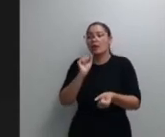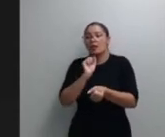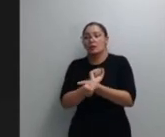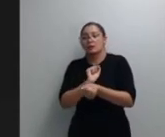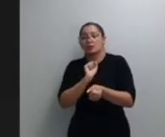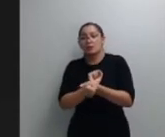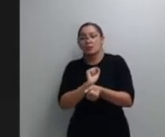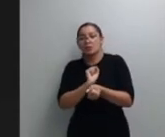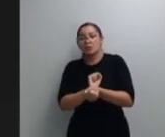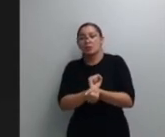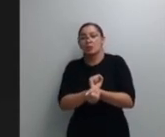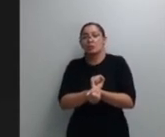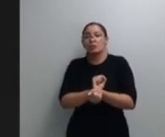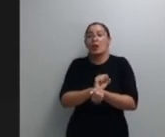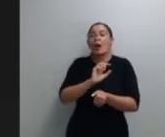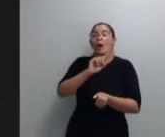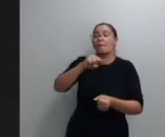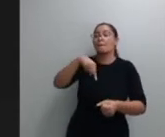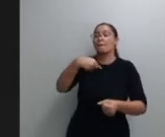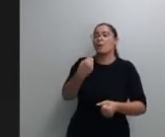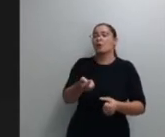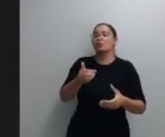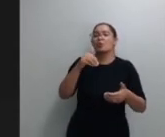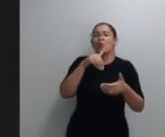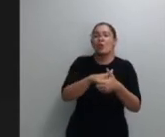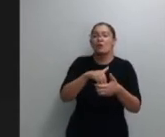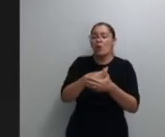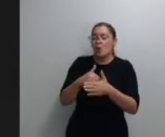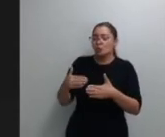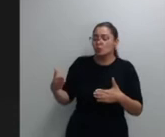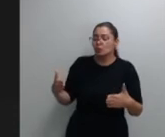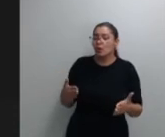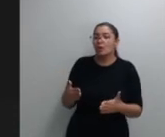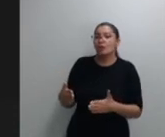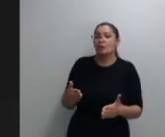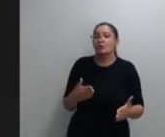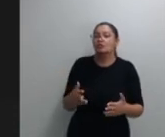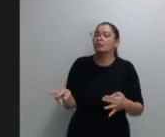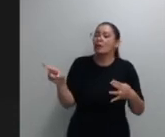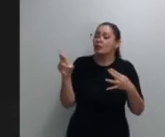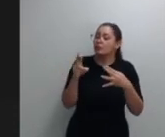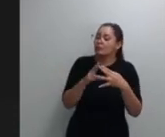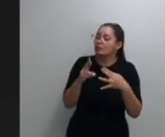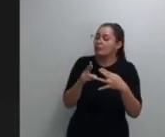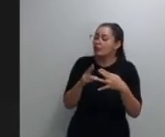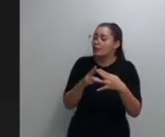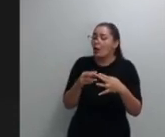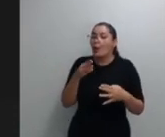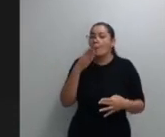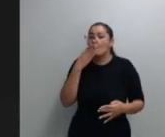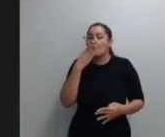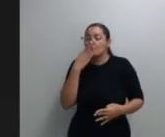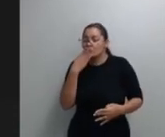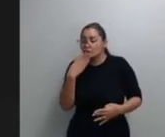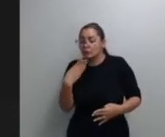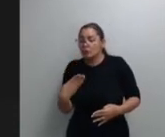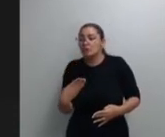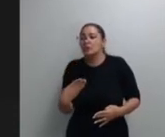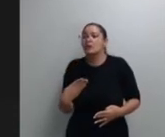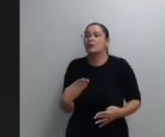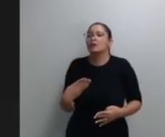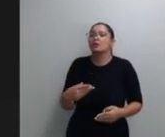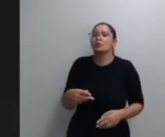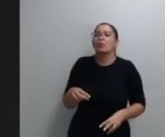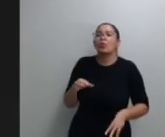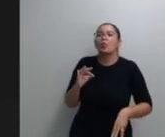proclamo que após o voto do relator dando provimento ao recurso pediu vista o ministro na apoio